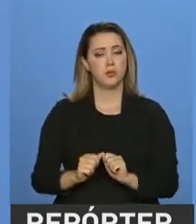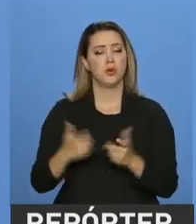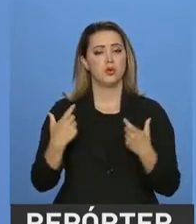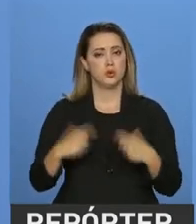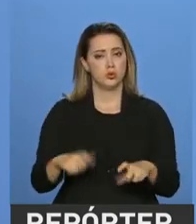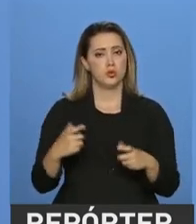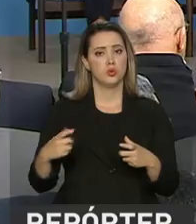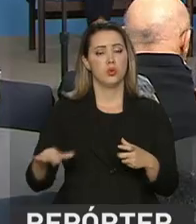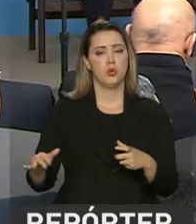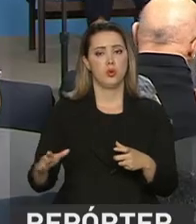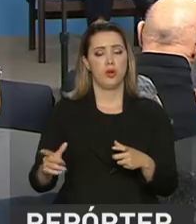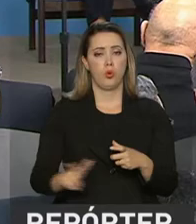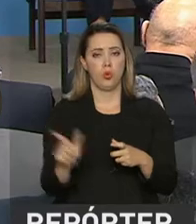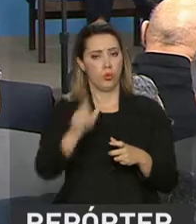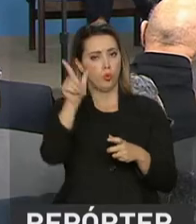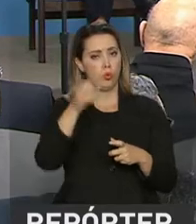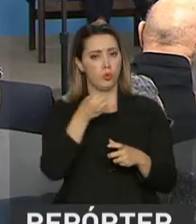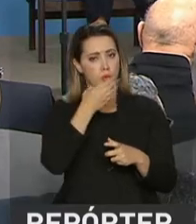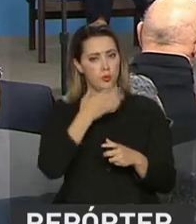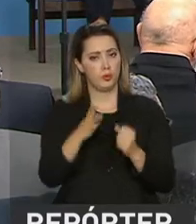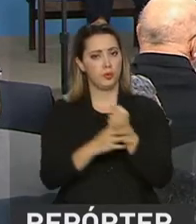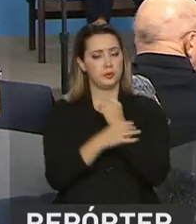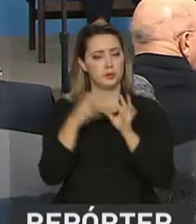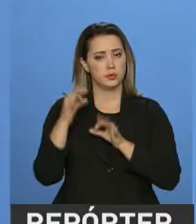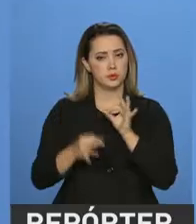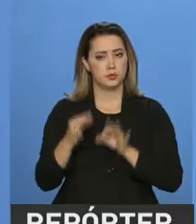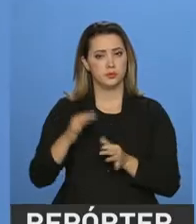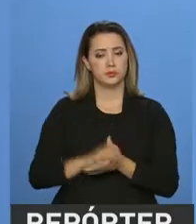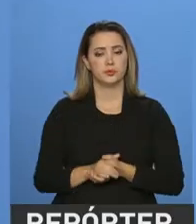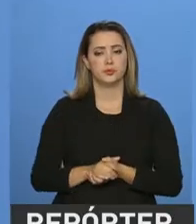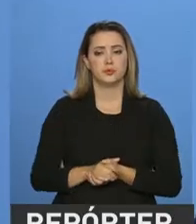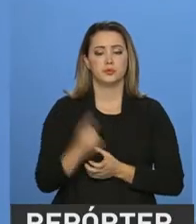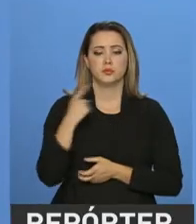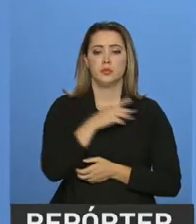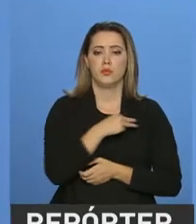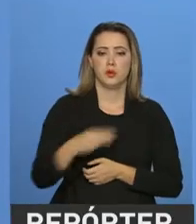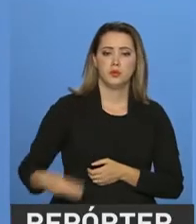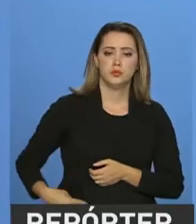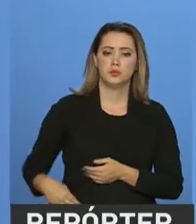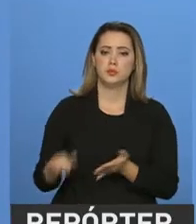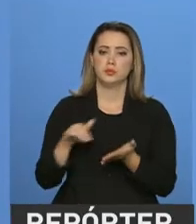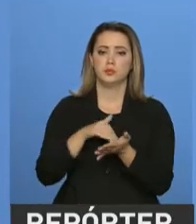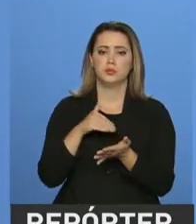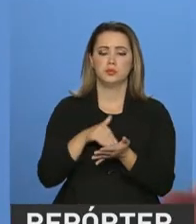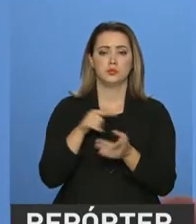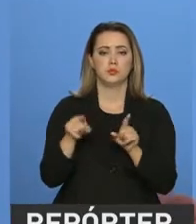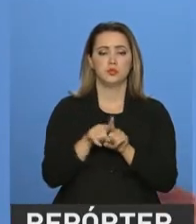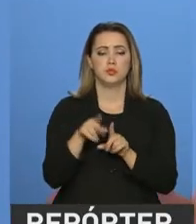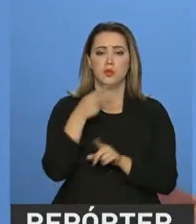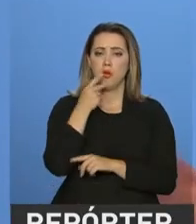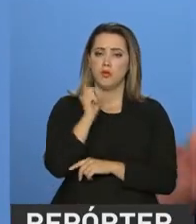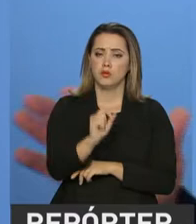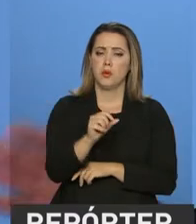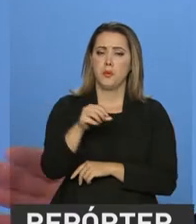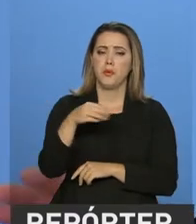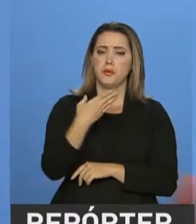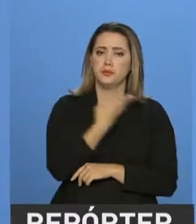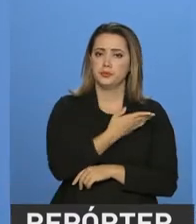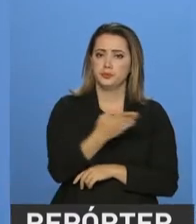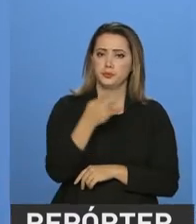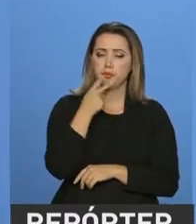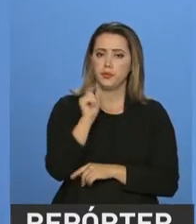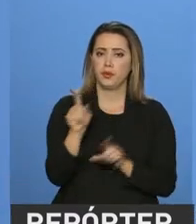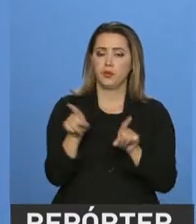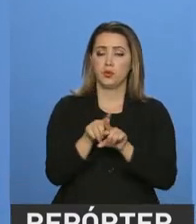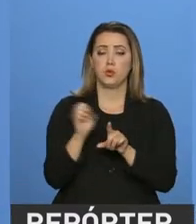lugar he tável e seguro para investimentos o ministro da secretaria geral da presidência moreira franco disse que o